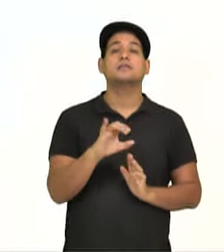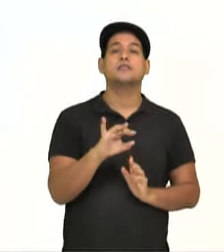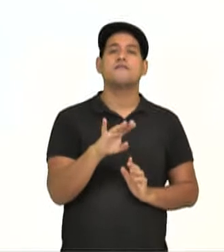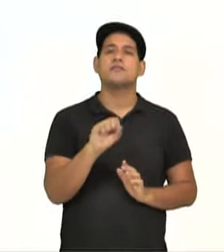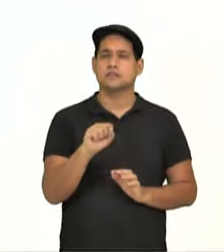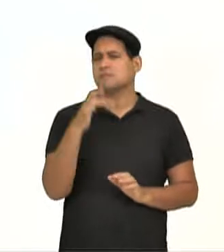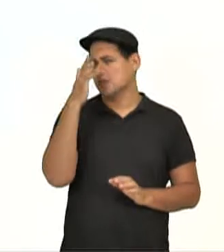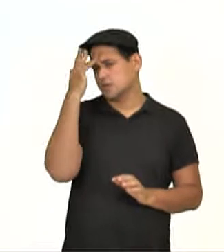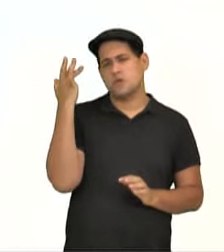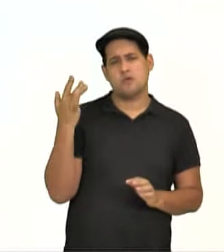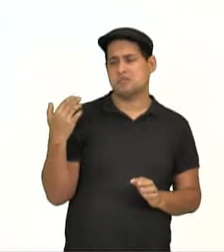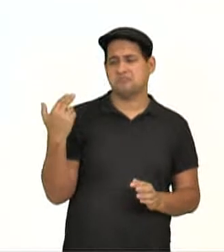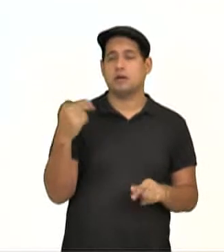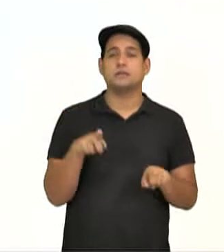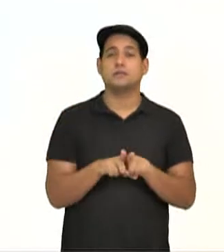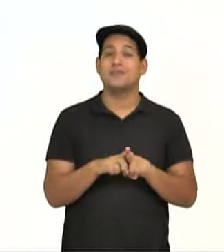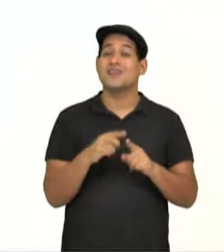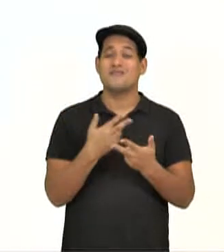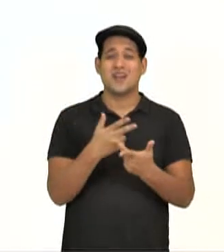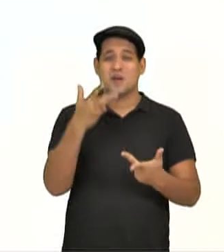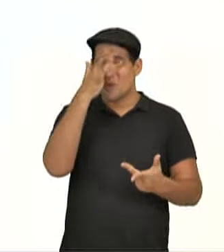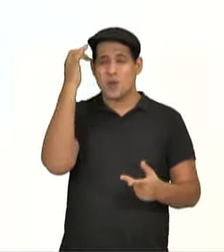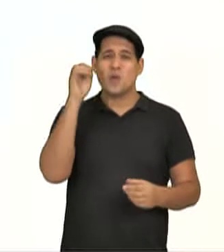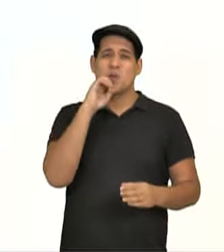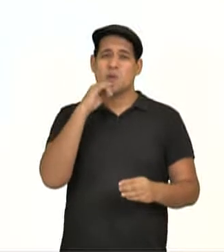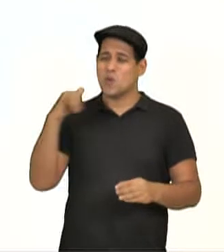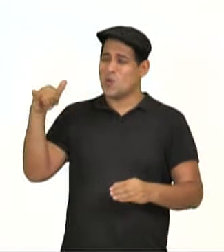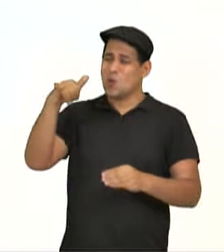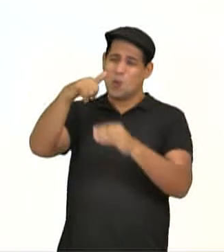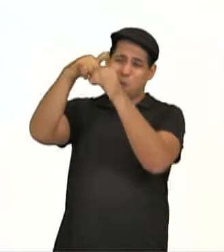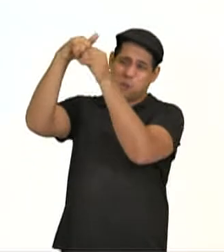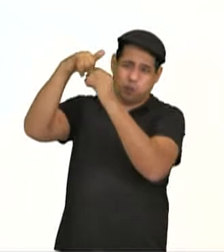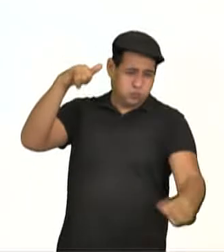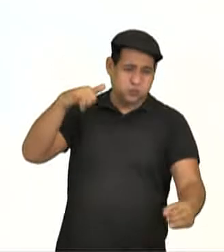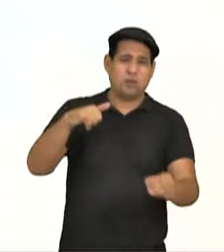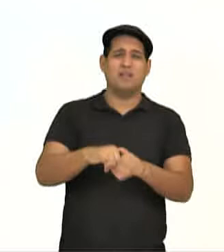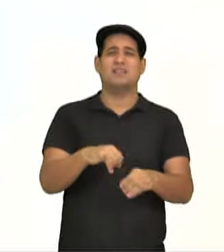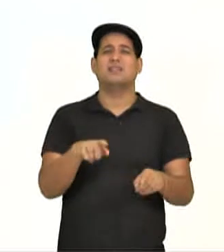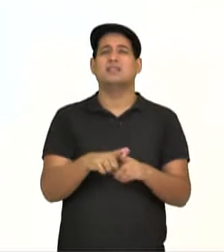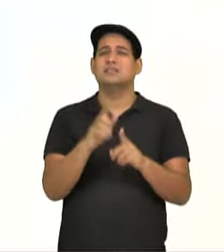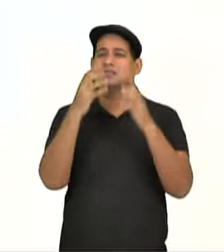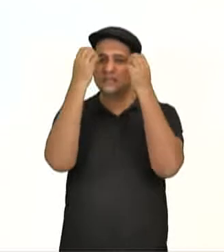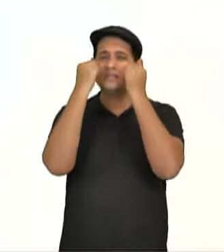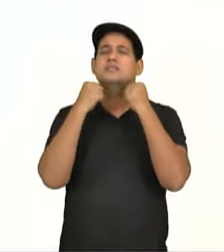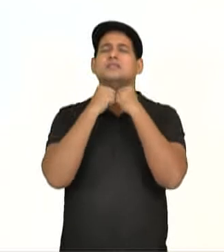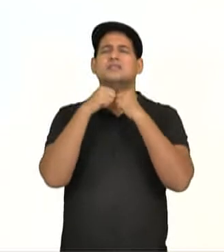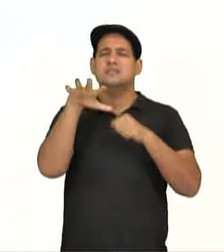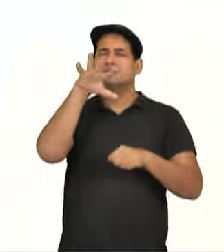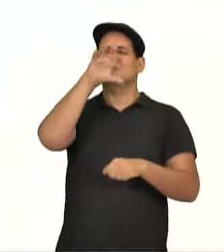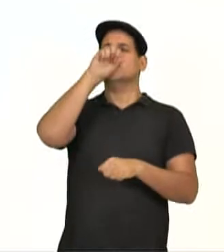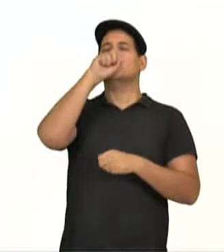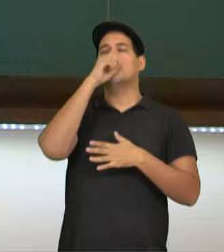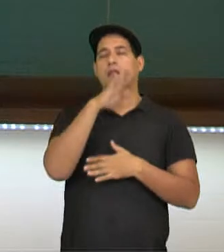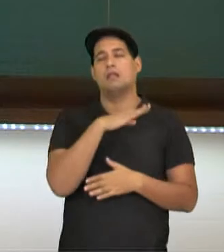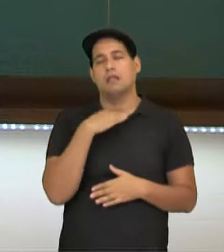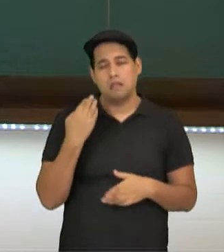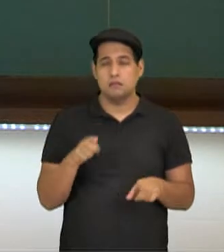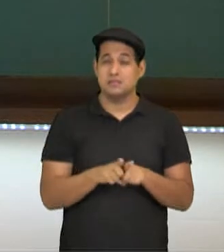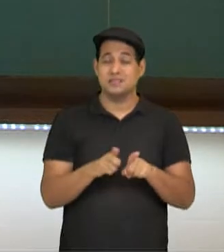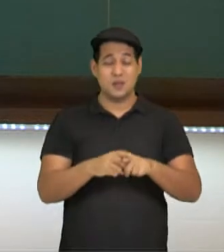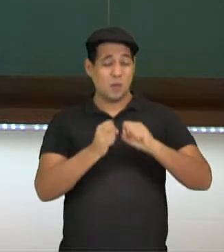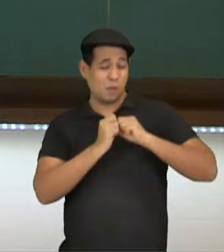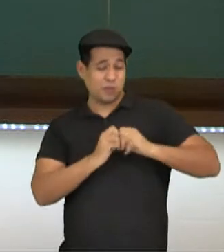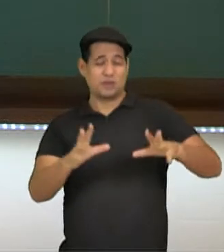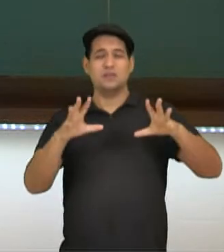Milhões morreram em bombardeios aéreos, fuzilados por tropas de ocupação, asfixiados em câmara de gás ou pulverizados pelas bombas